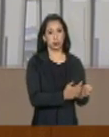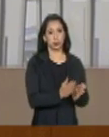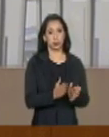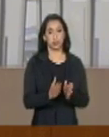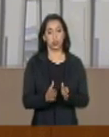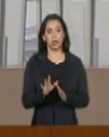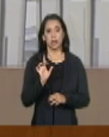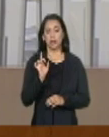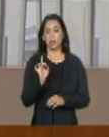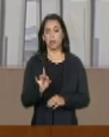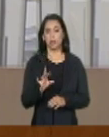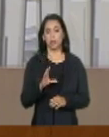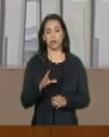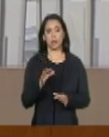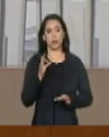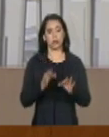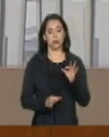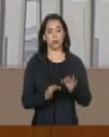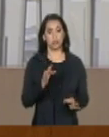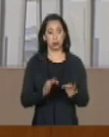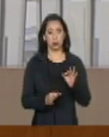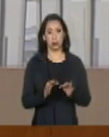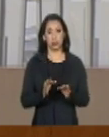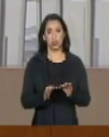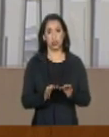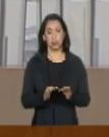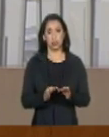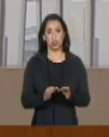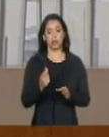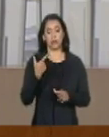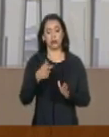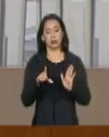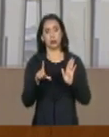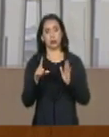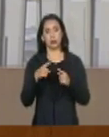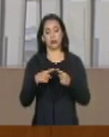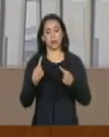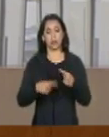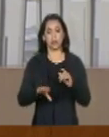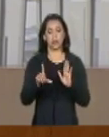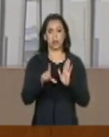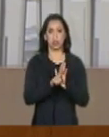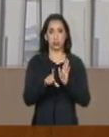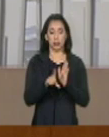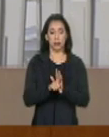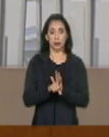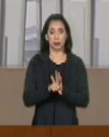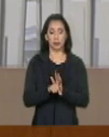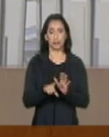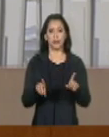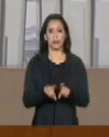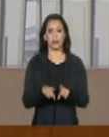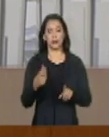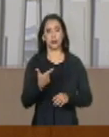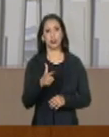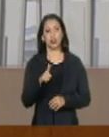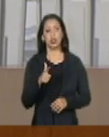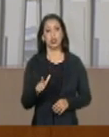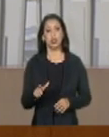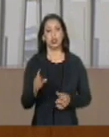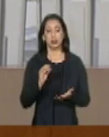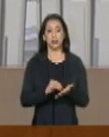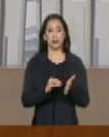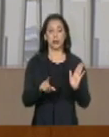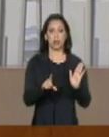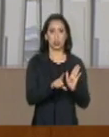decisão colegiada. Da mesma forma, algumas inelegibilidades em razão de improbidade e outras inelegibilidades em razão